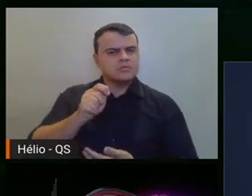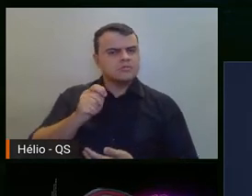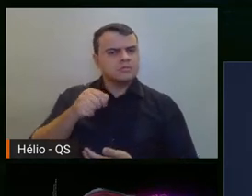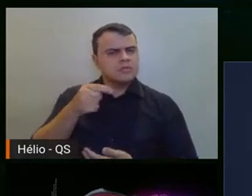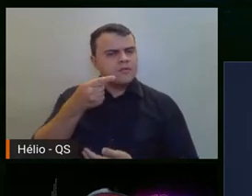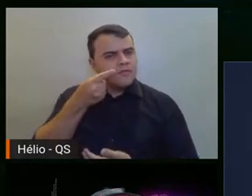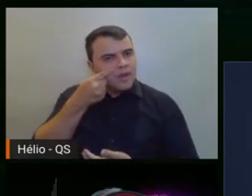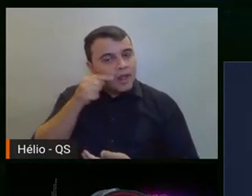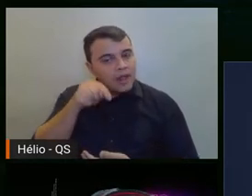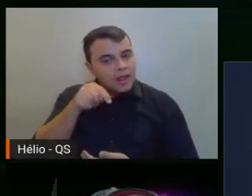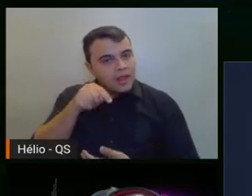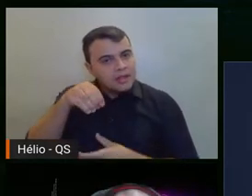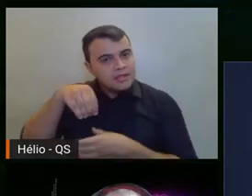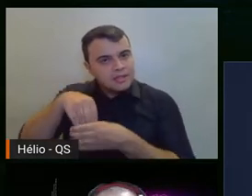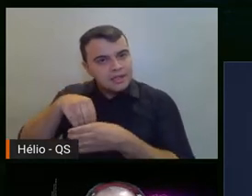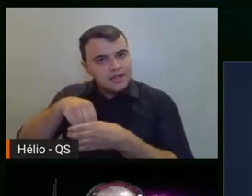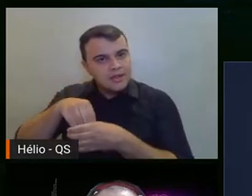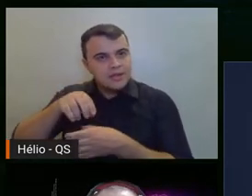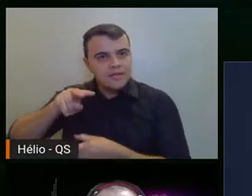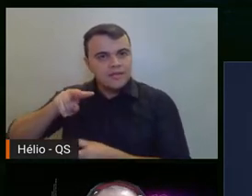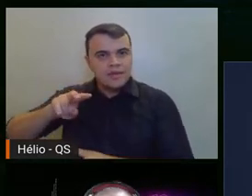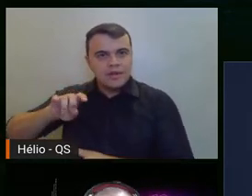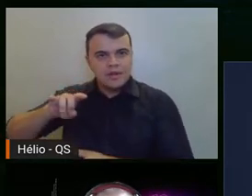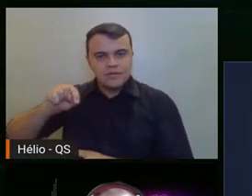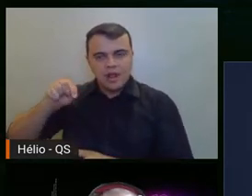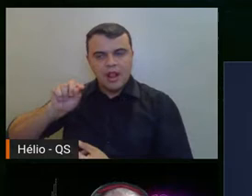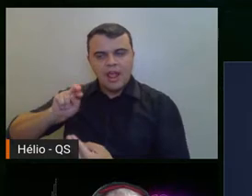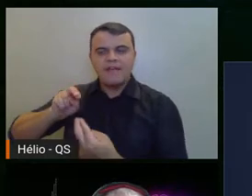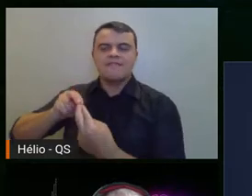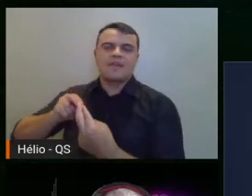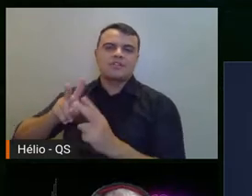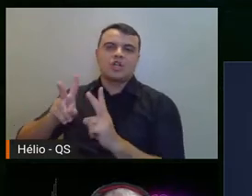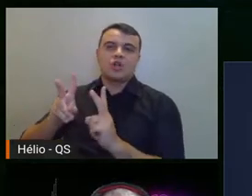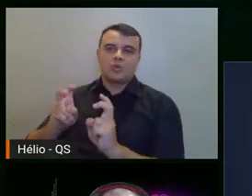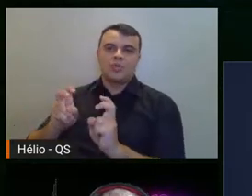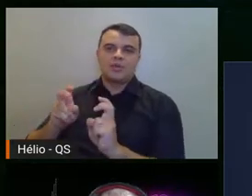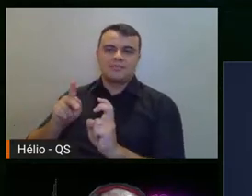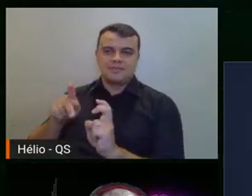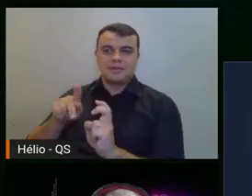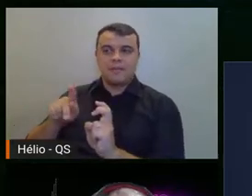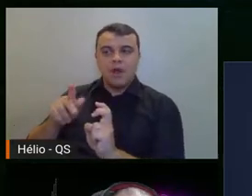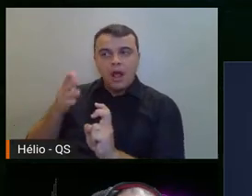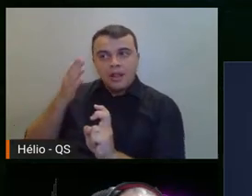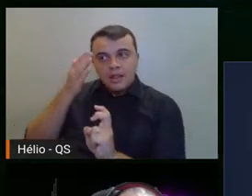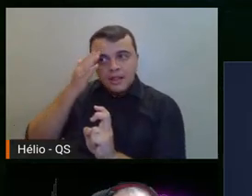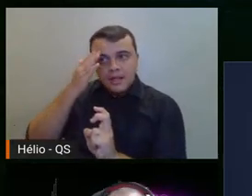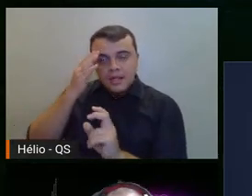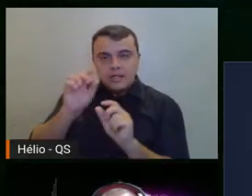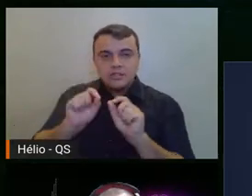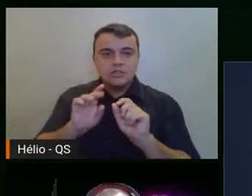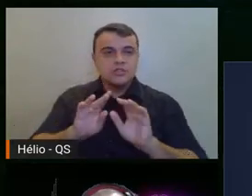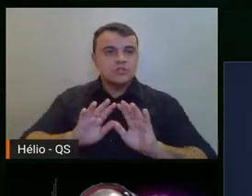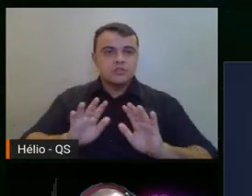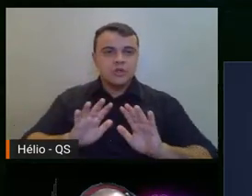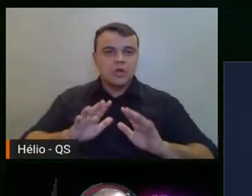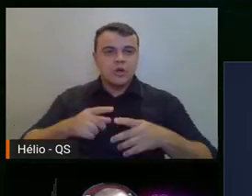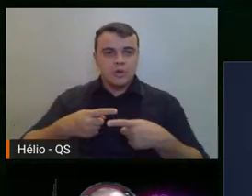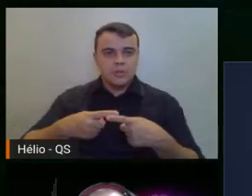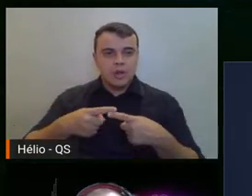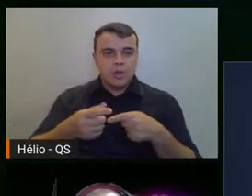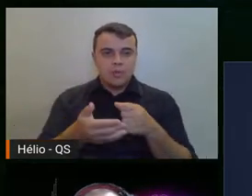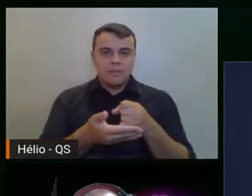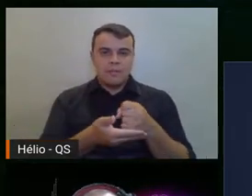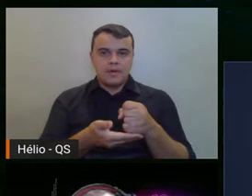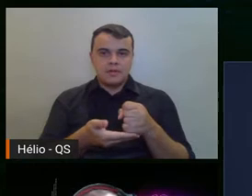ter certeza que aqui dentro Denilson é referência de Linux isso é muito importante porque você começa a entender não só o